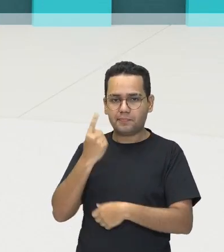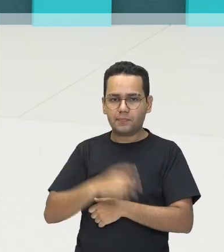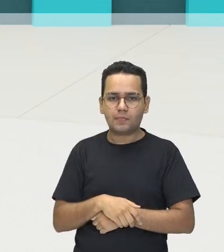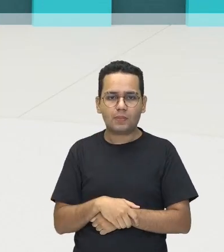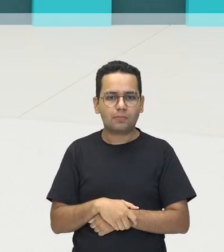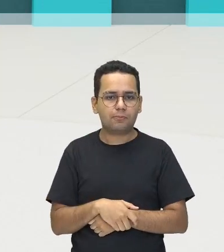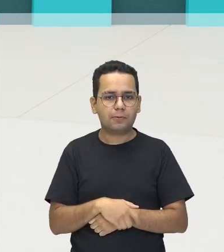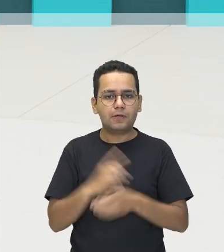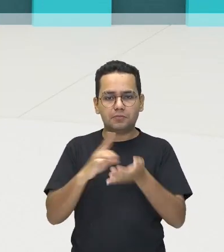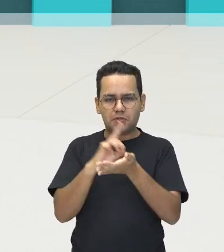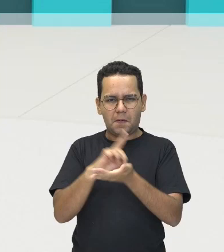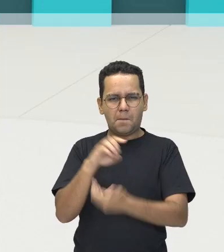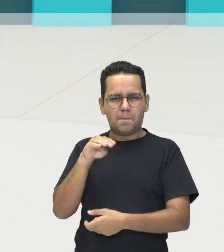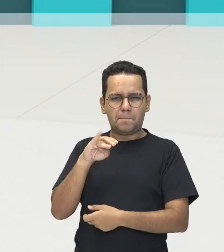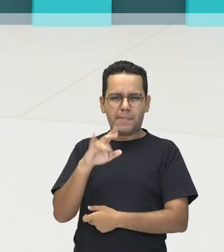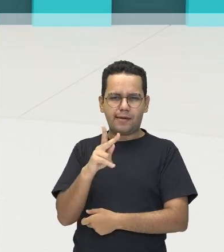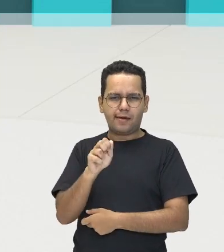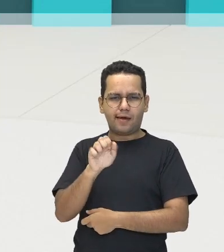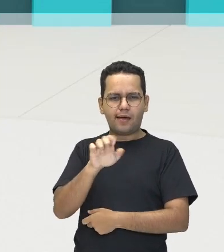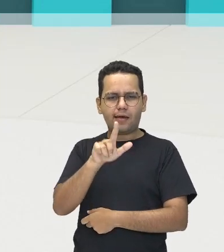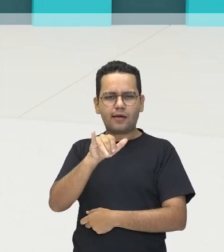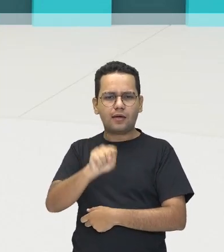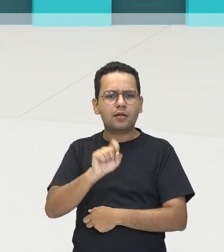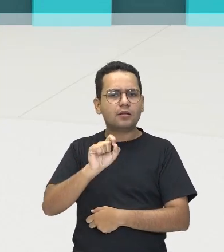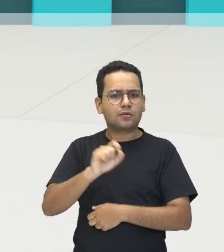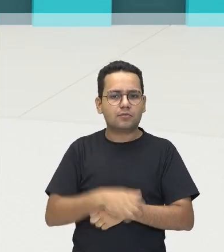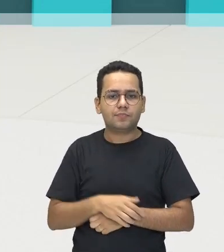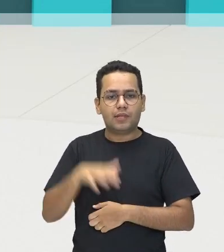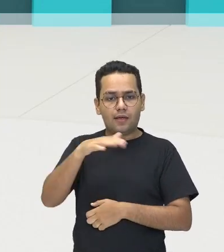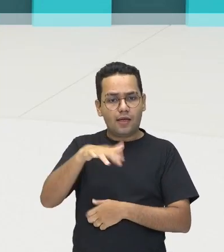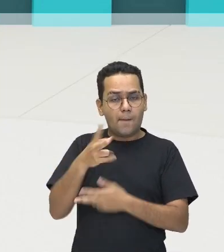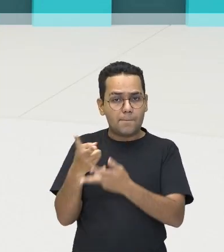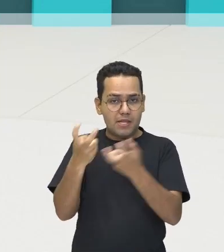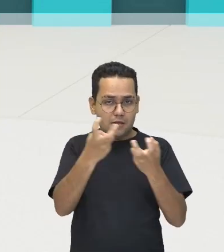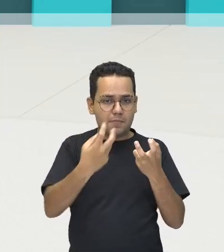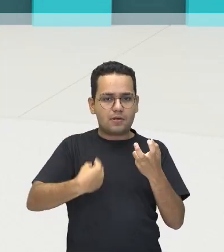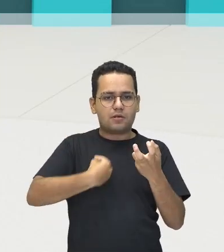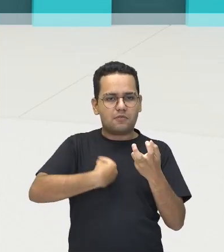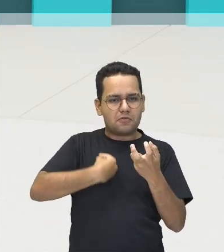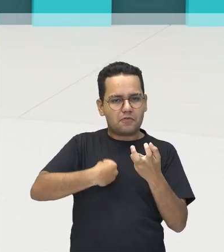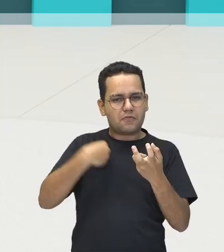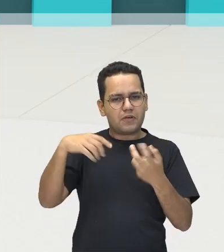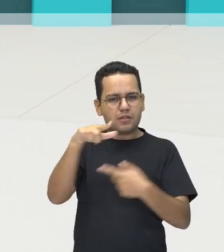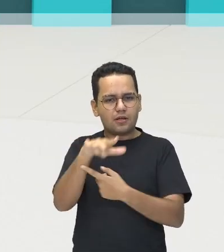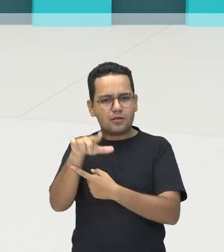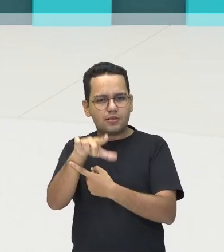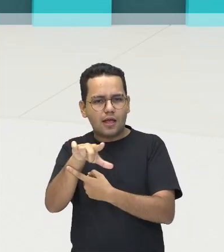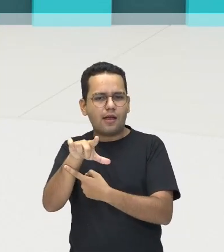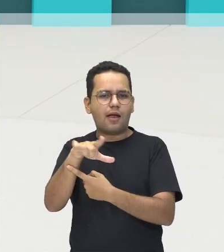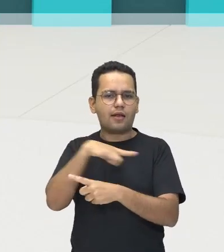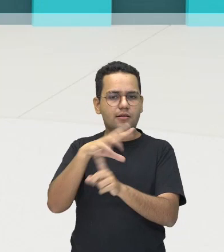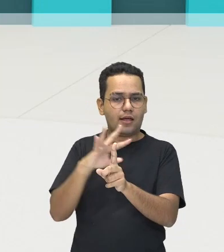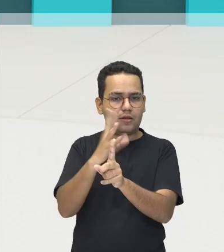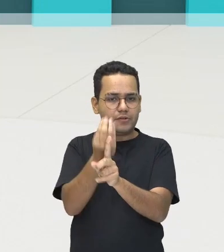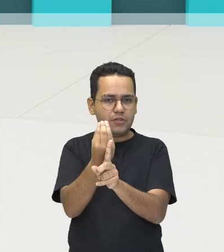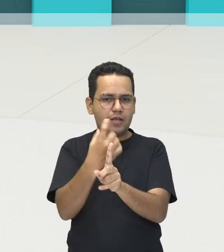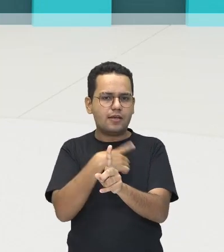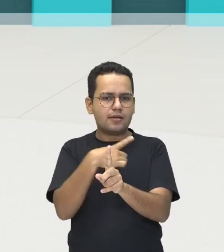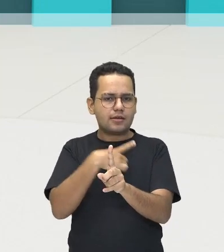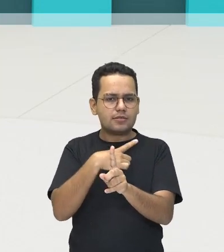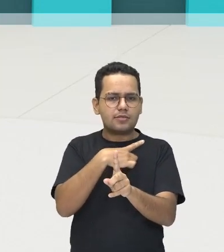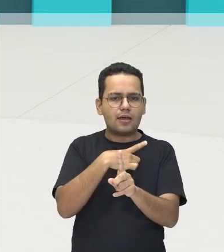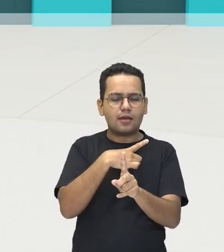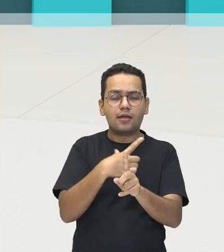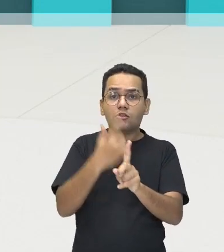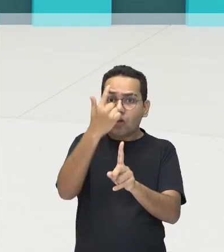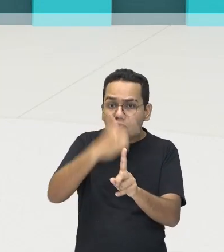o classicismo é uma tendência artística e literária que resgata formas e valores da antiguidade greco-romana